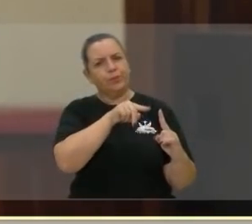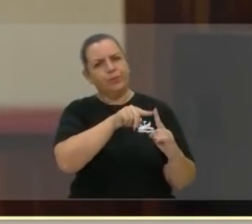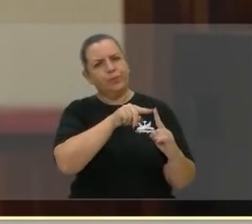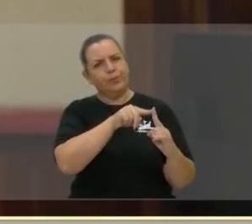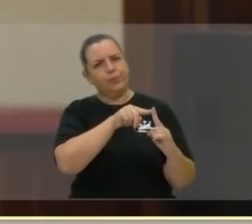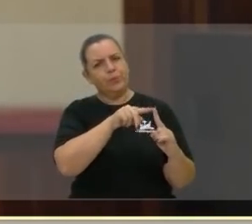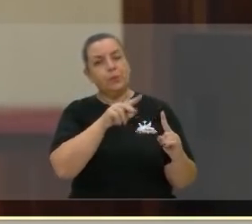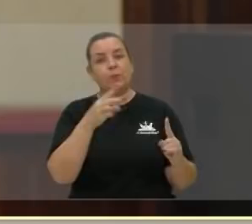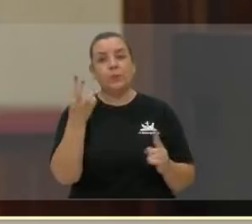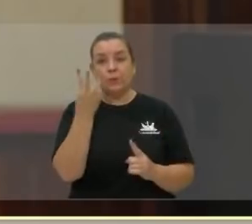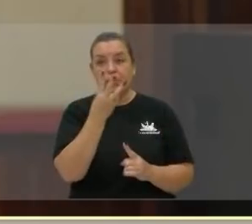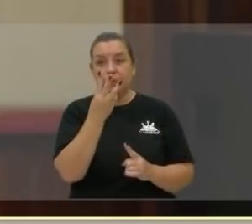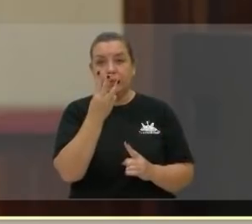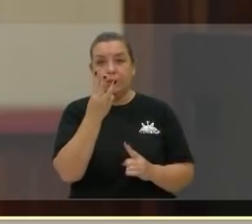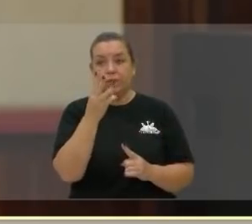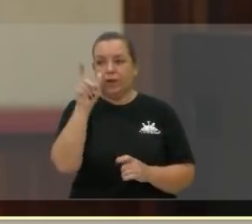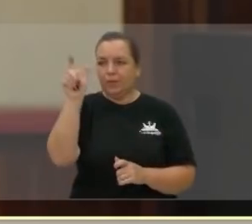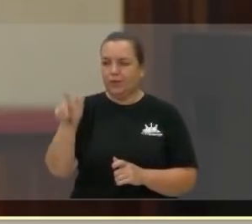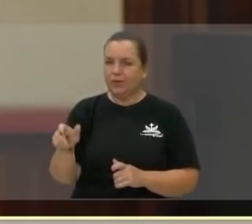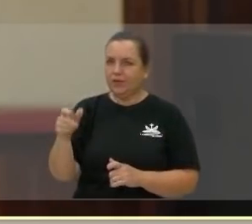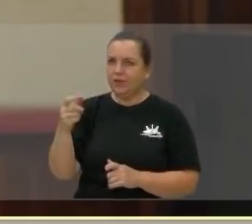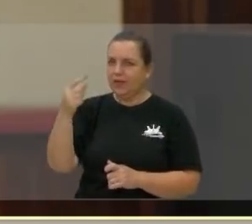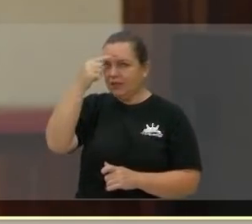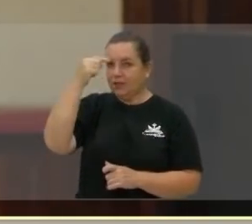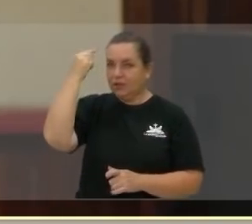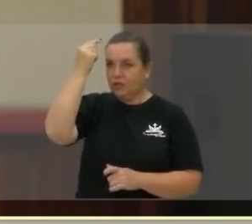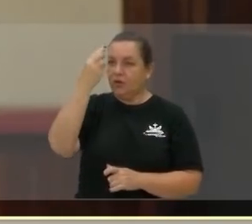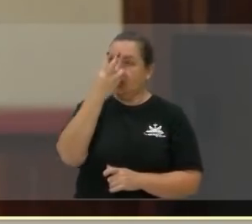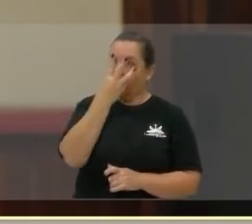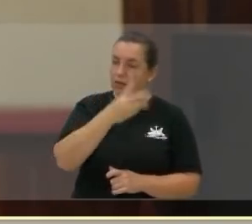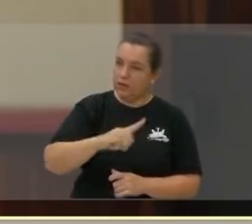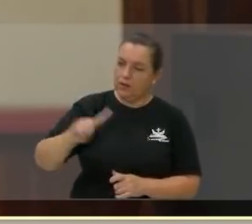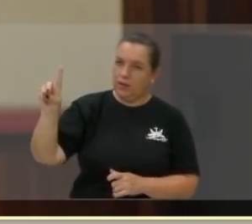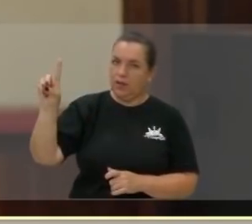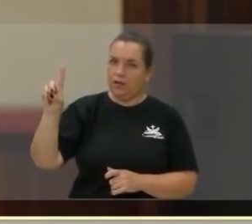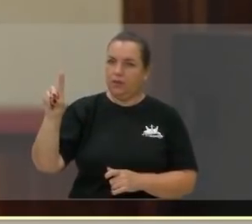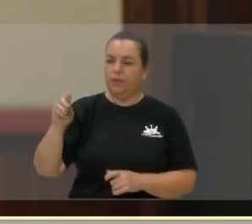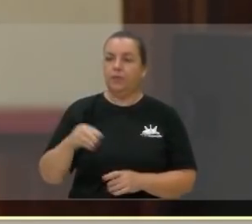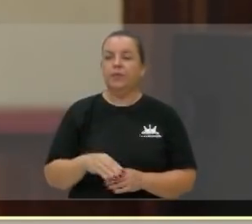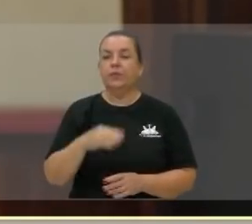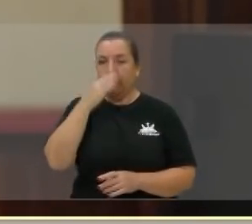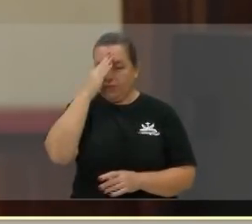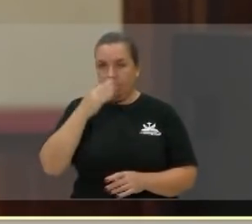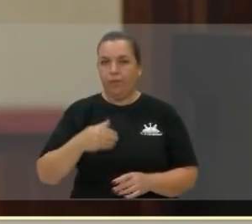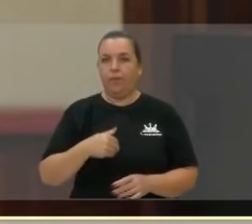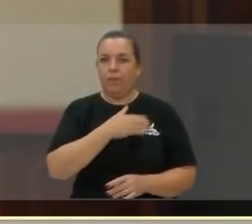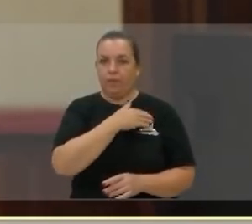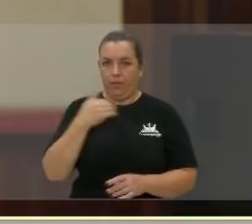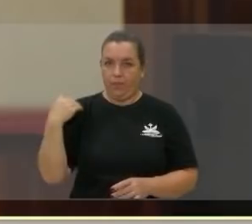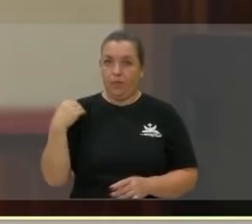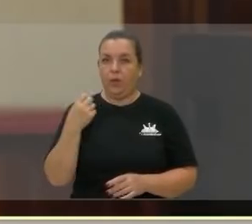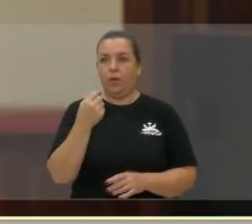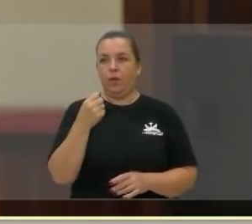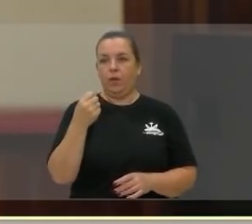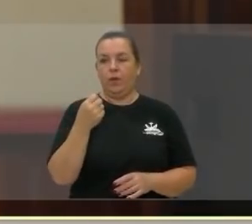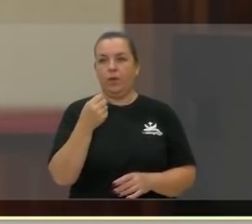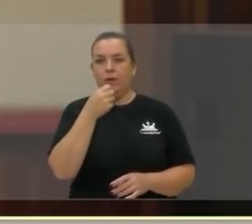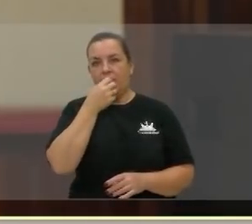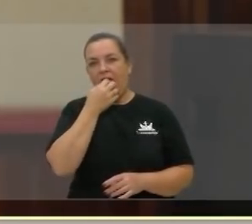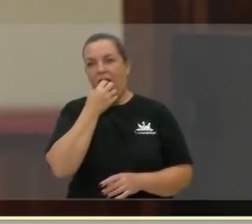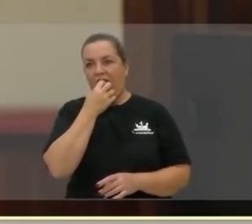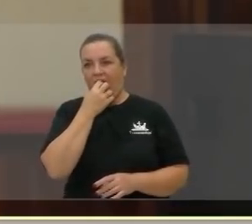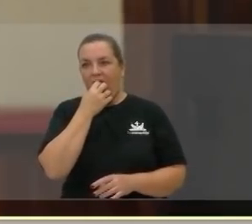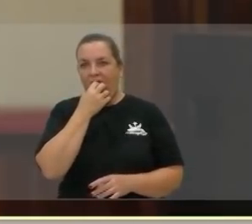Na terceira pessoa da Trindade, nós somos do Pai, lembra, do Filho e do Espírito Santo. Hoje não é dia de explicar a